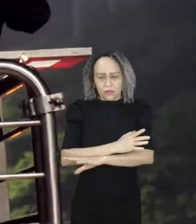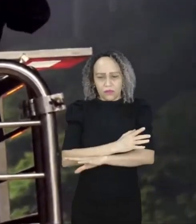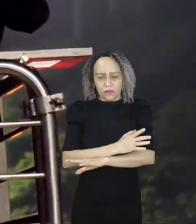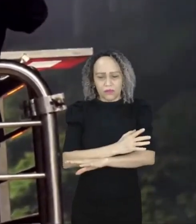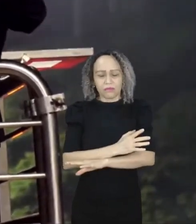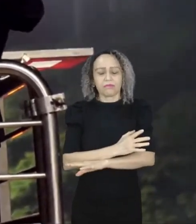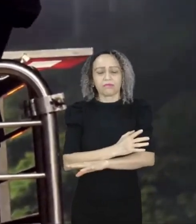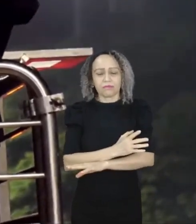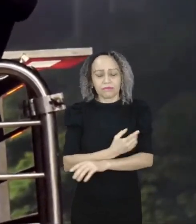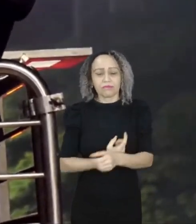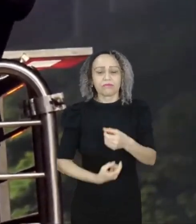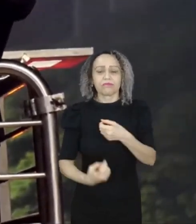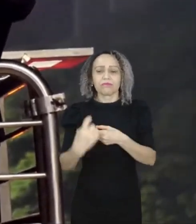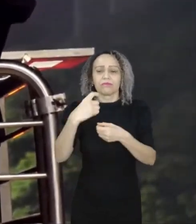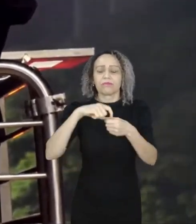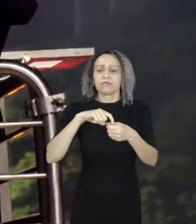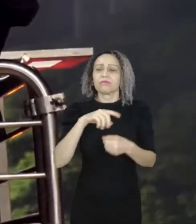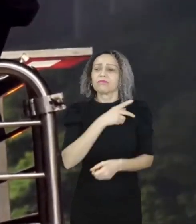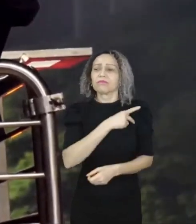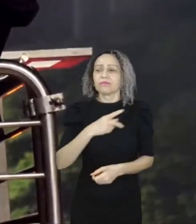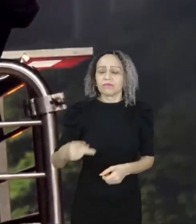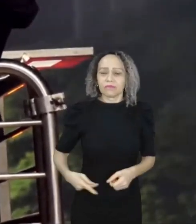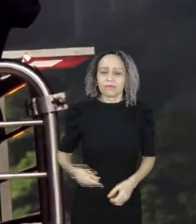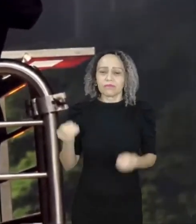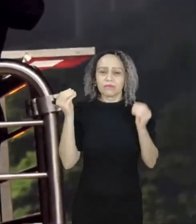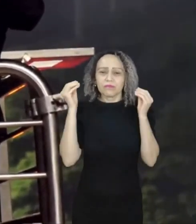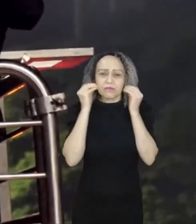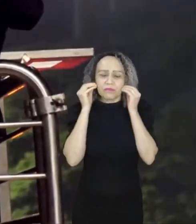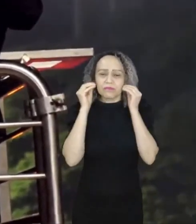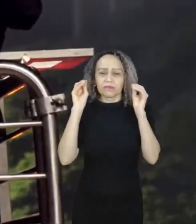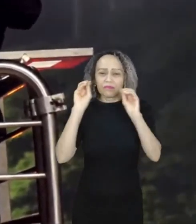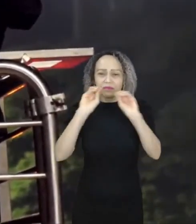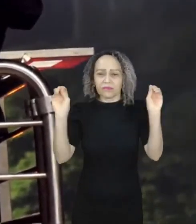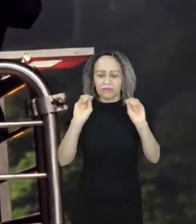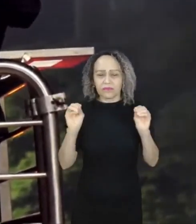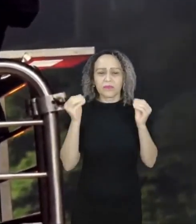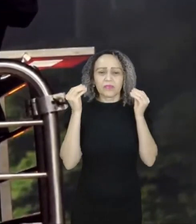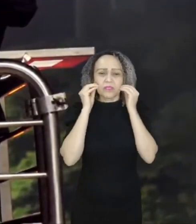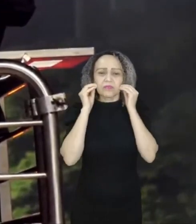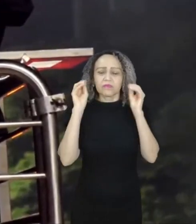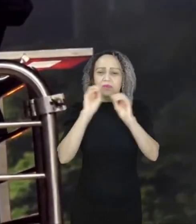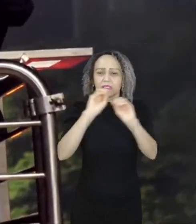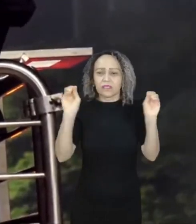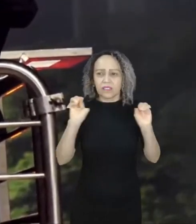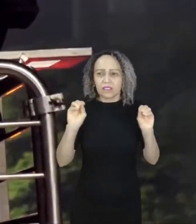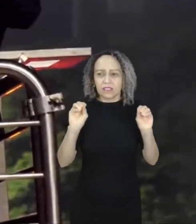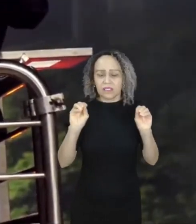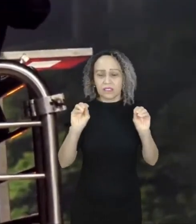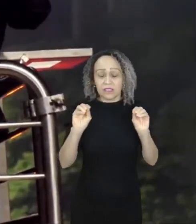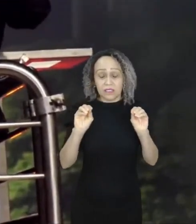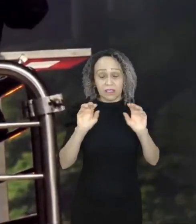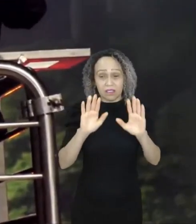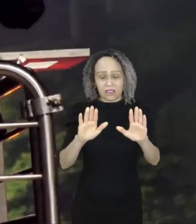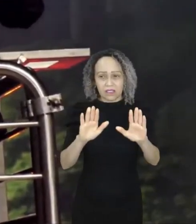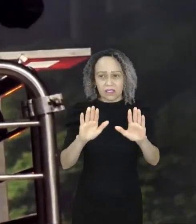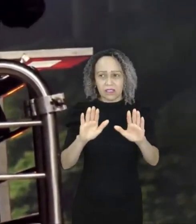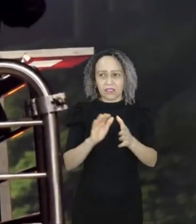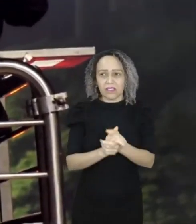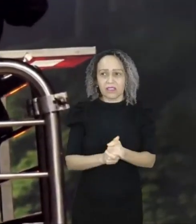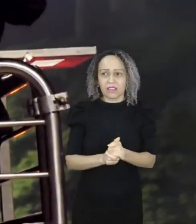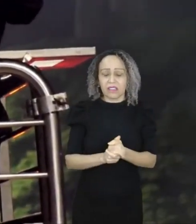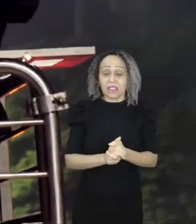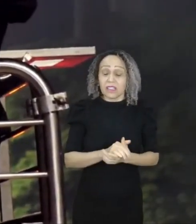O que nós vamos fazer? Um beijo no coração, um beijo no coração. Se eu fosse transformado em